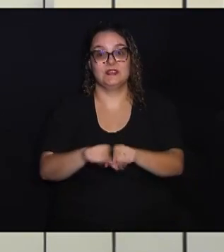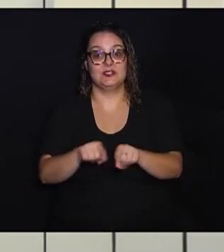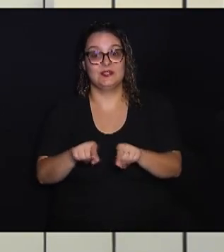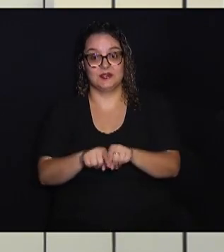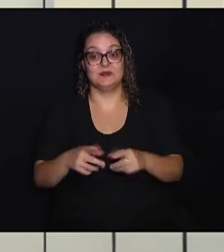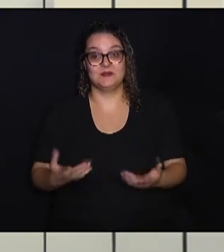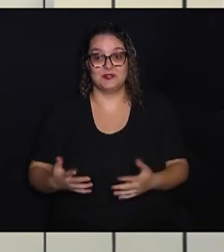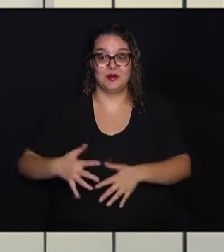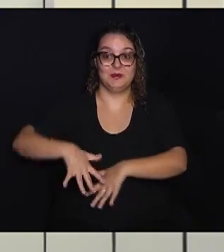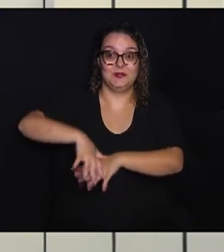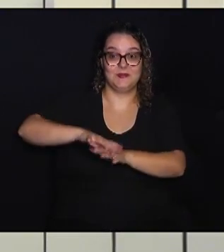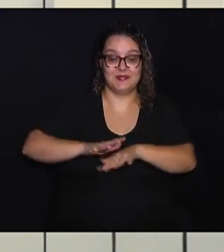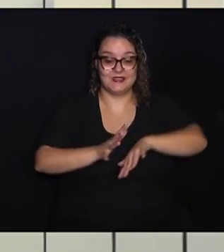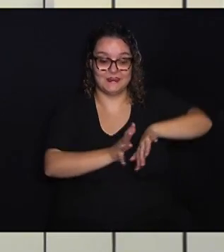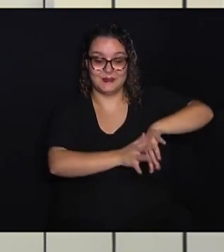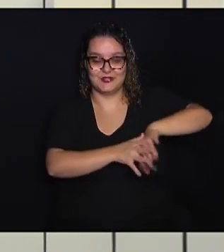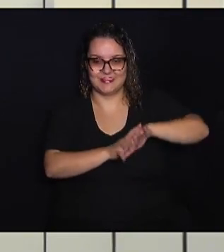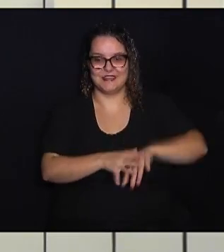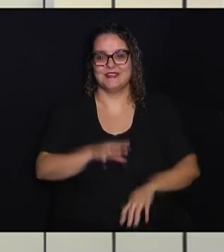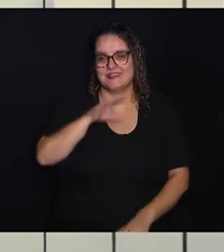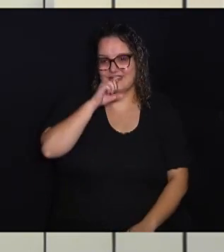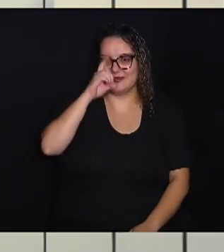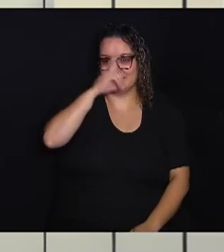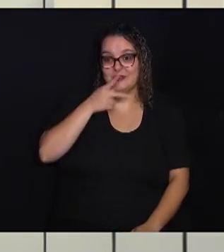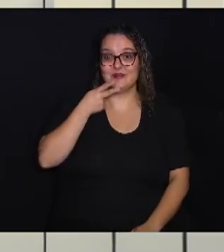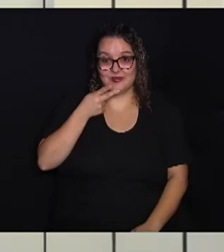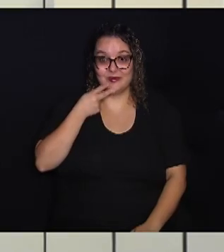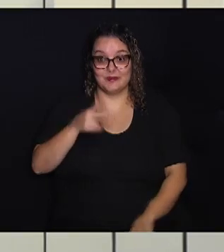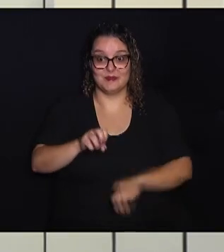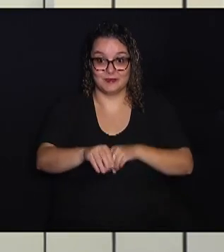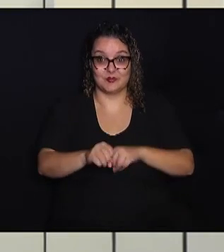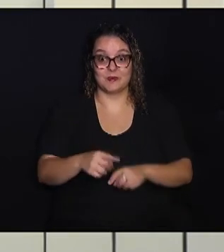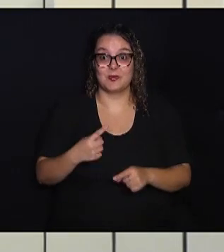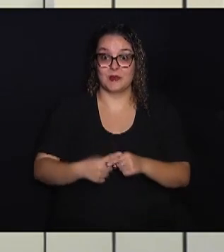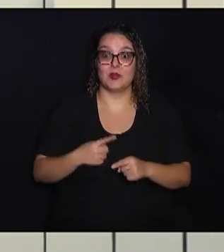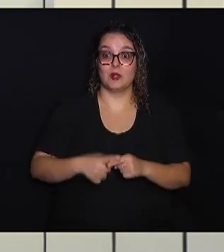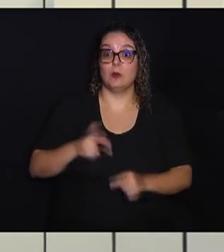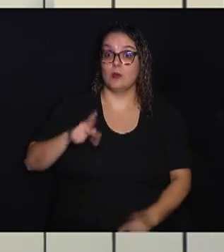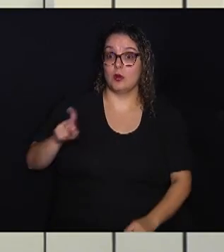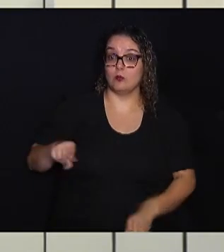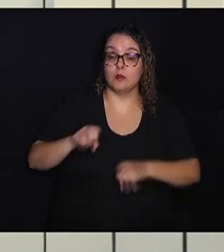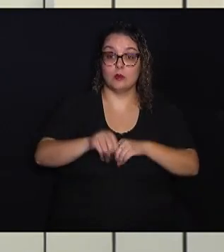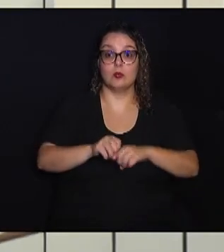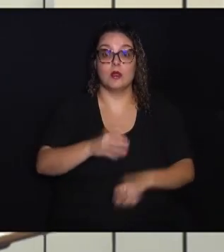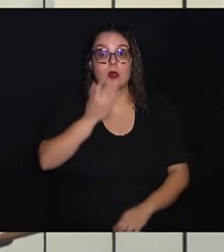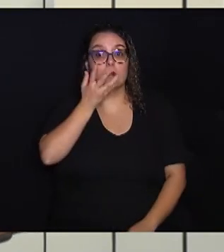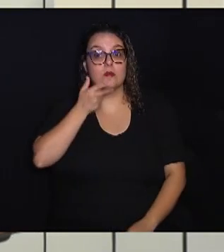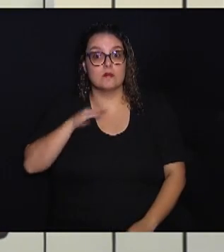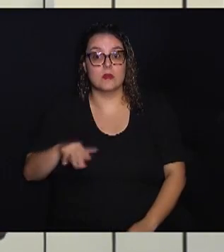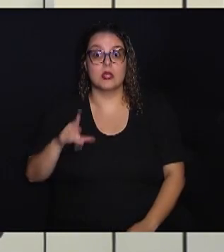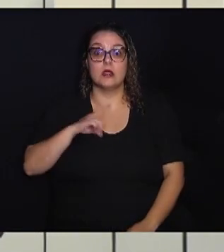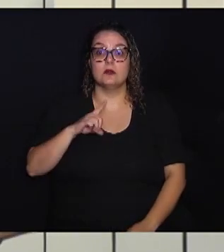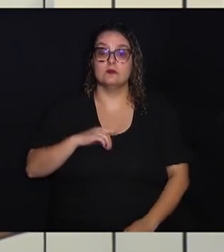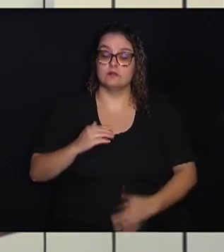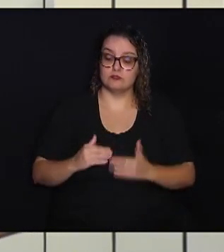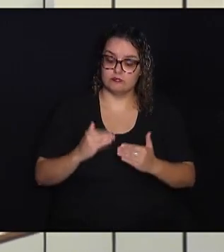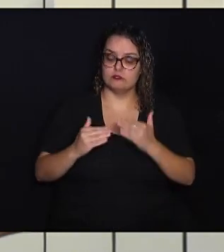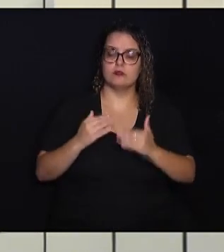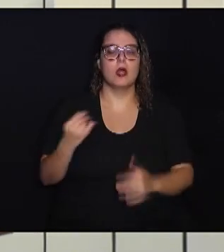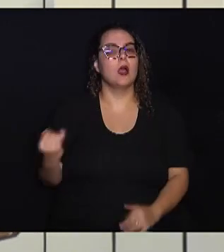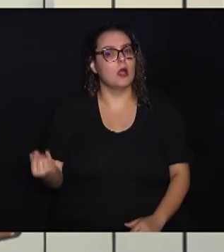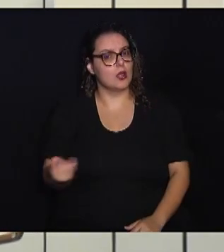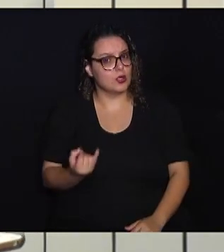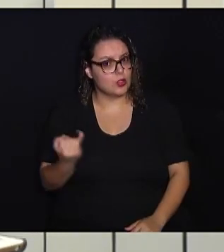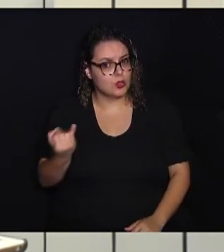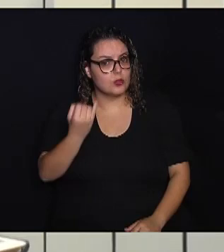as redes nos finais de semana. Vamos falar sobre educação, porque o professor de educação infantil tem um desempenho